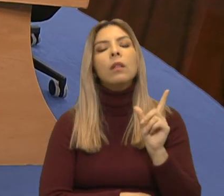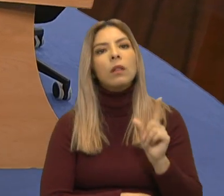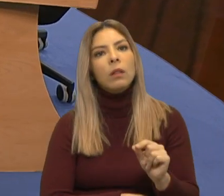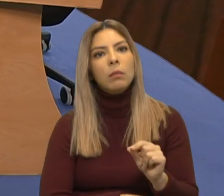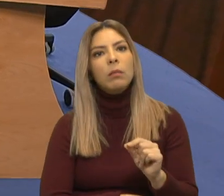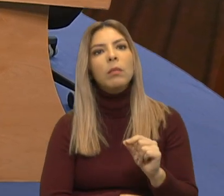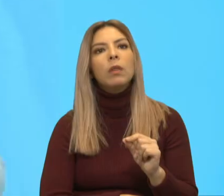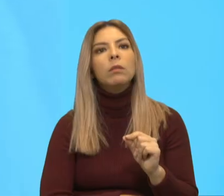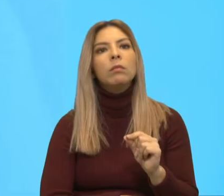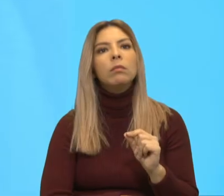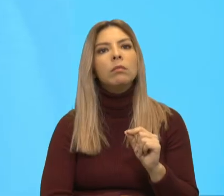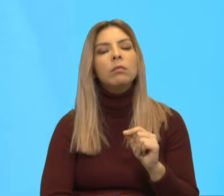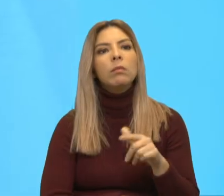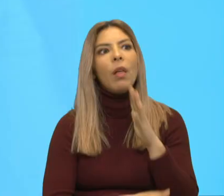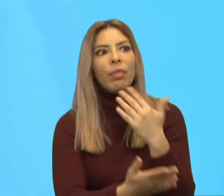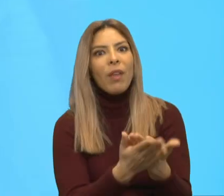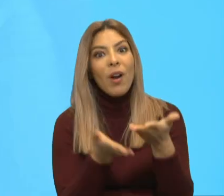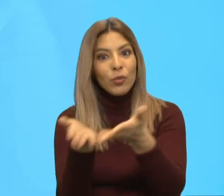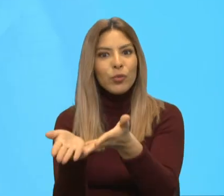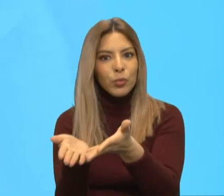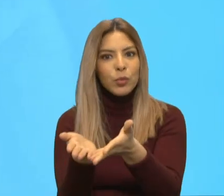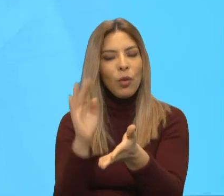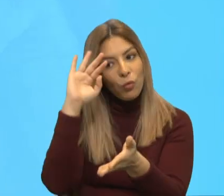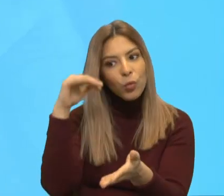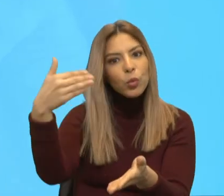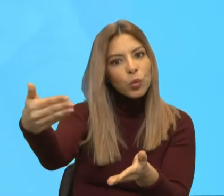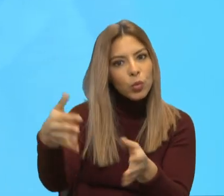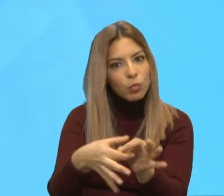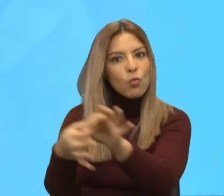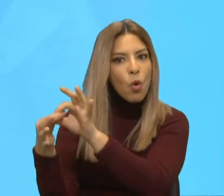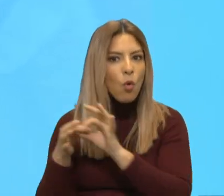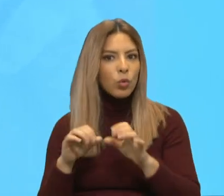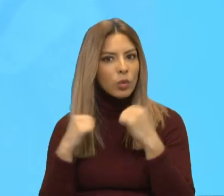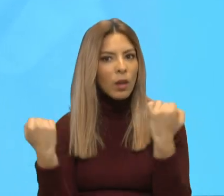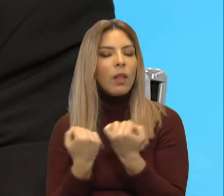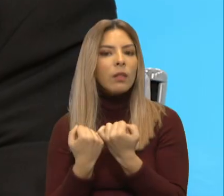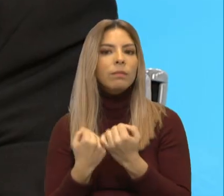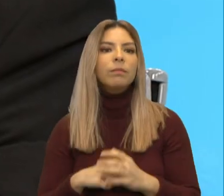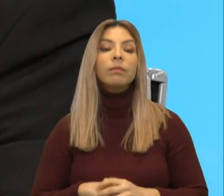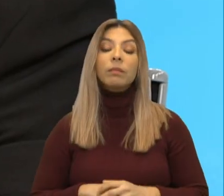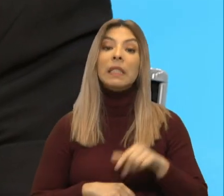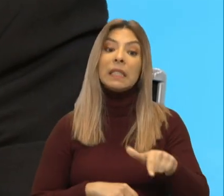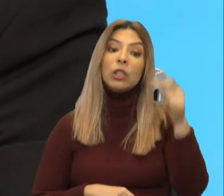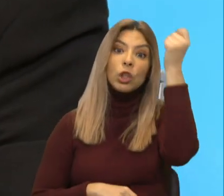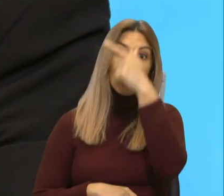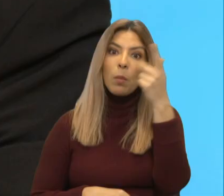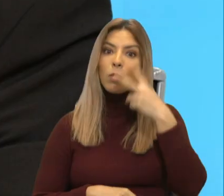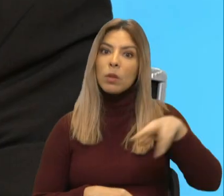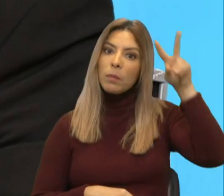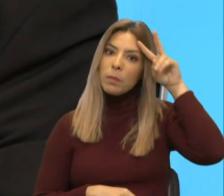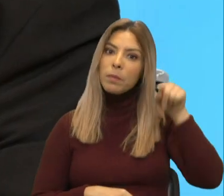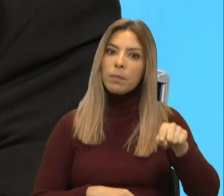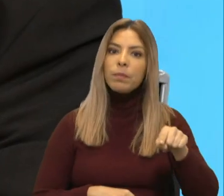ajuda dão a esse futuro de unidade nacional. A história de Moçambique está muito ligada à história da evangelização da